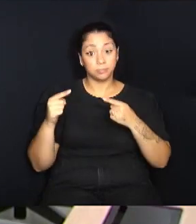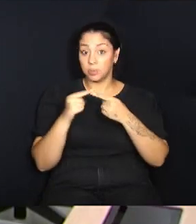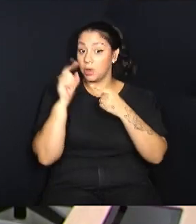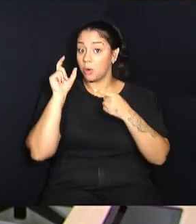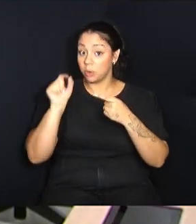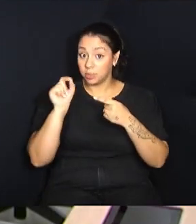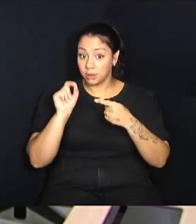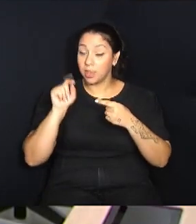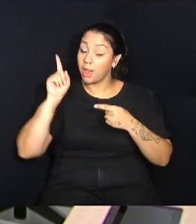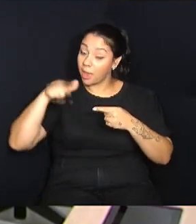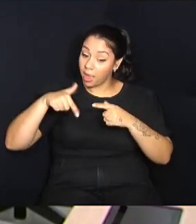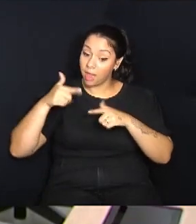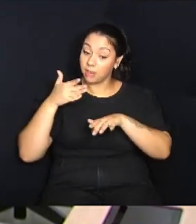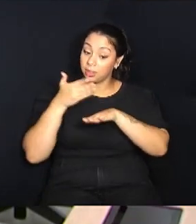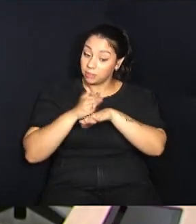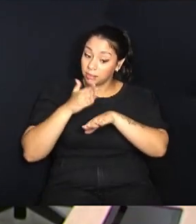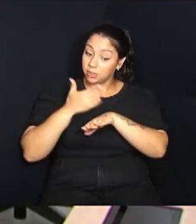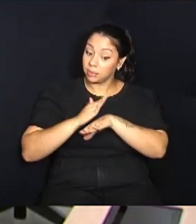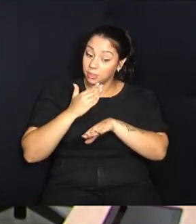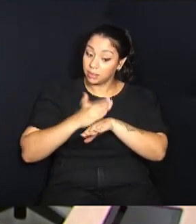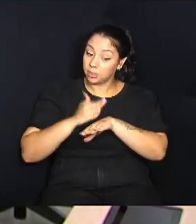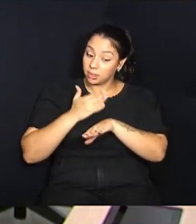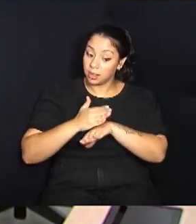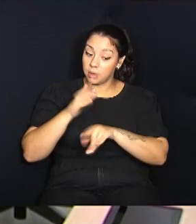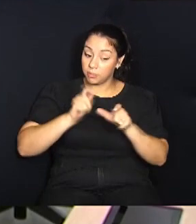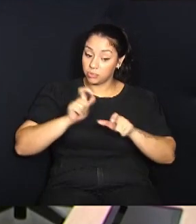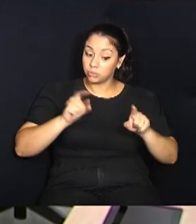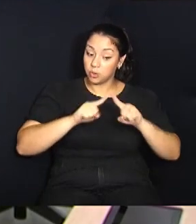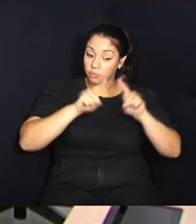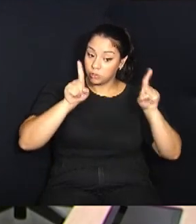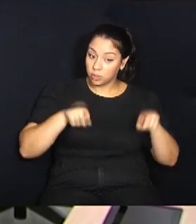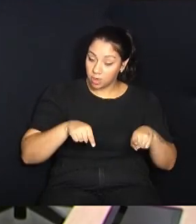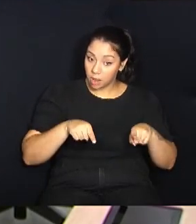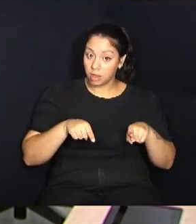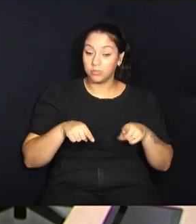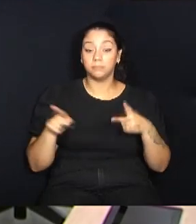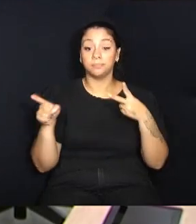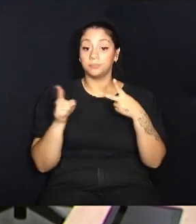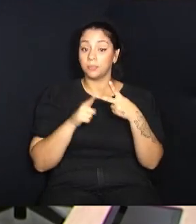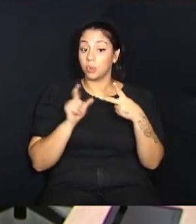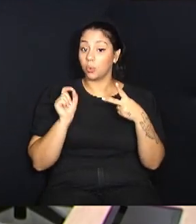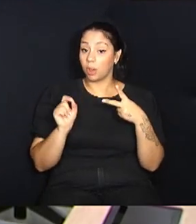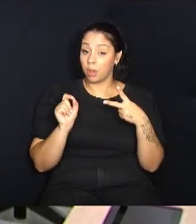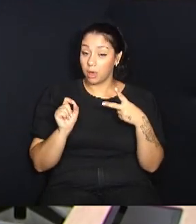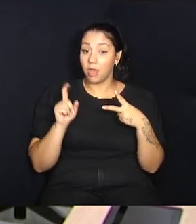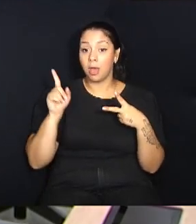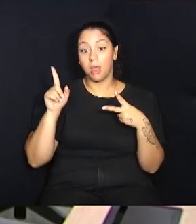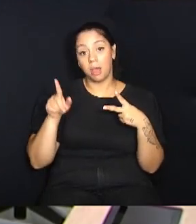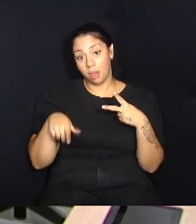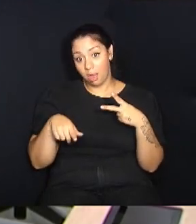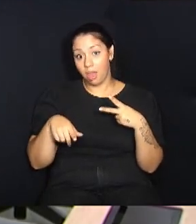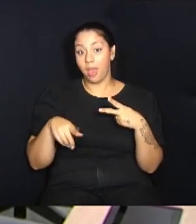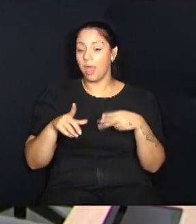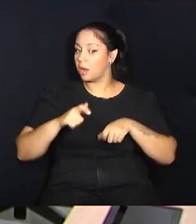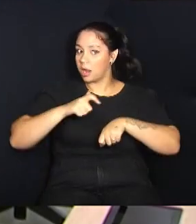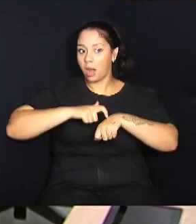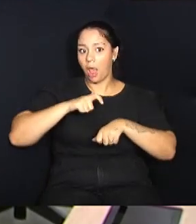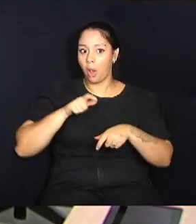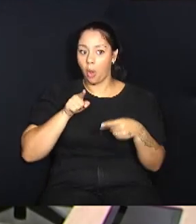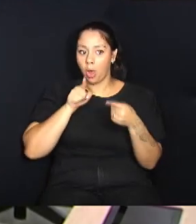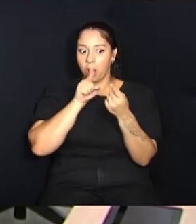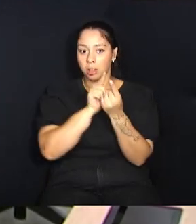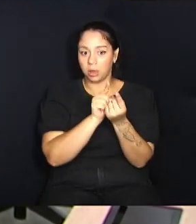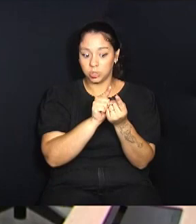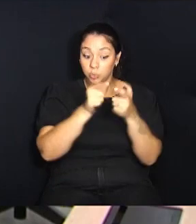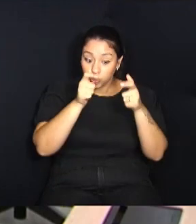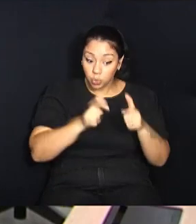o treinamento, né, dos funcionários, das pessoas. O ponto número 2, o que teve é o pronto atendimento no